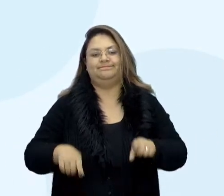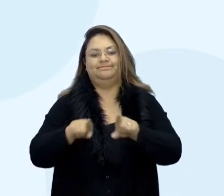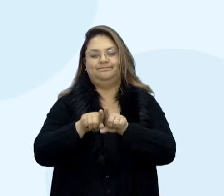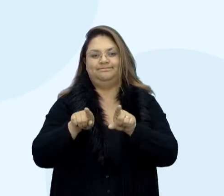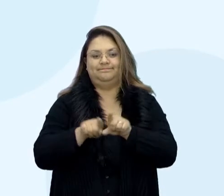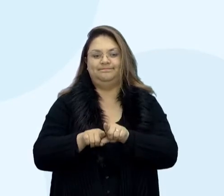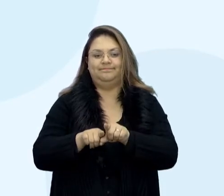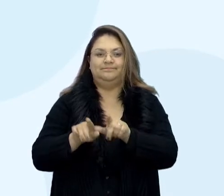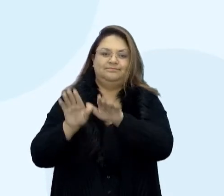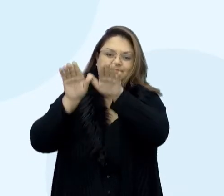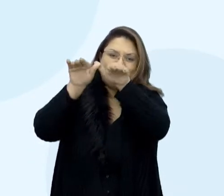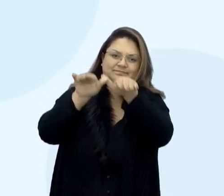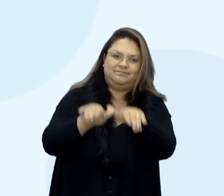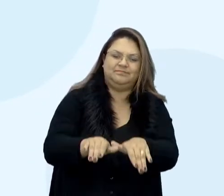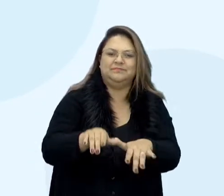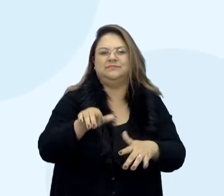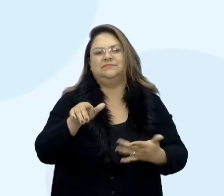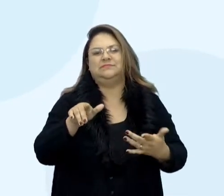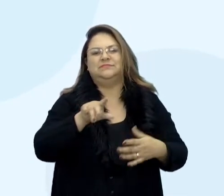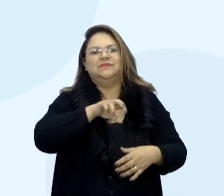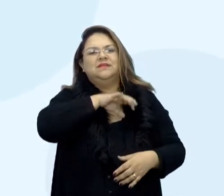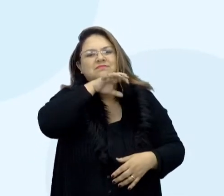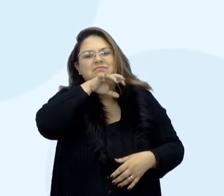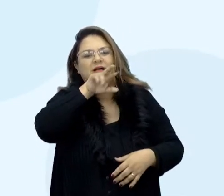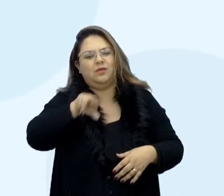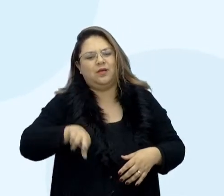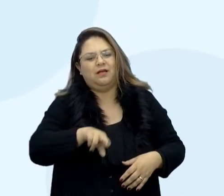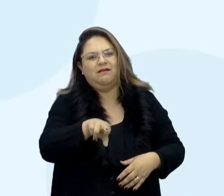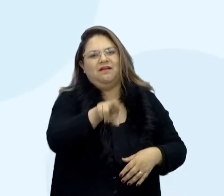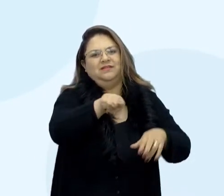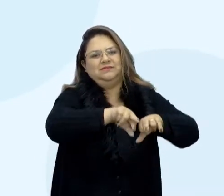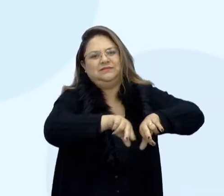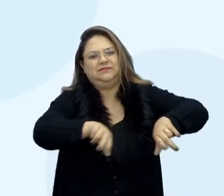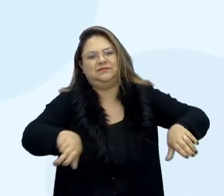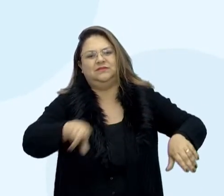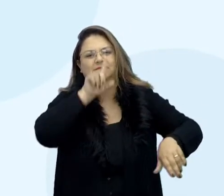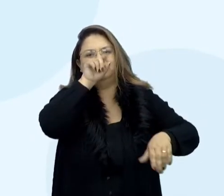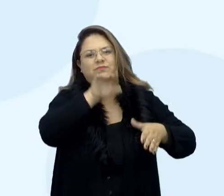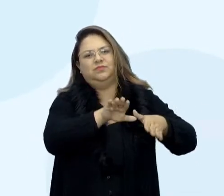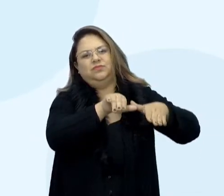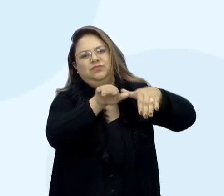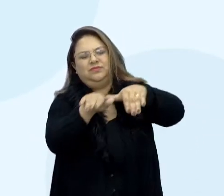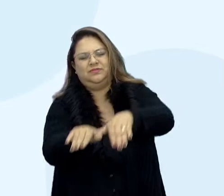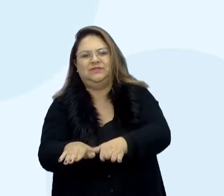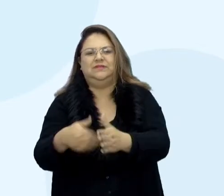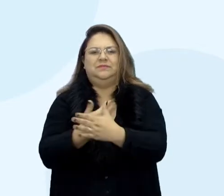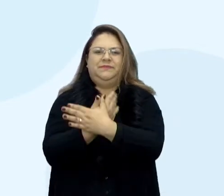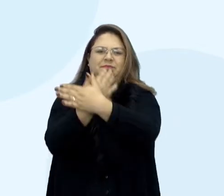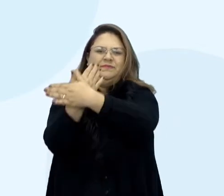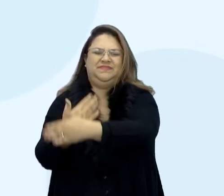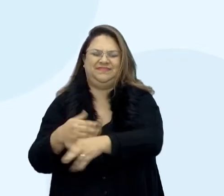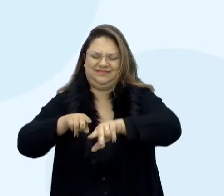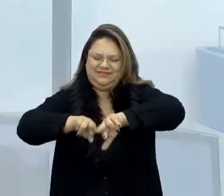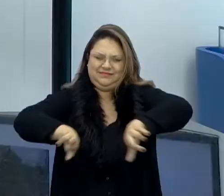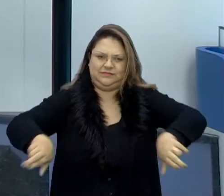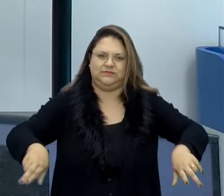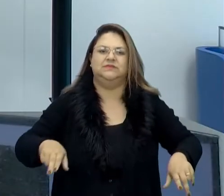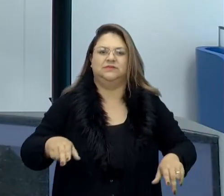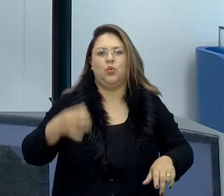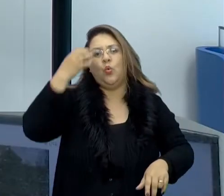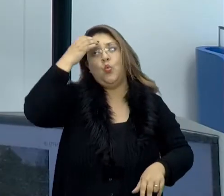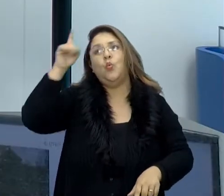animais vetores de doenças, não é culpa do bichinho, não é culpa da pomba, não é culpa do rato, né? Eles estão nessa condição aí, gerado